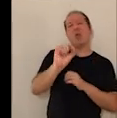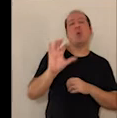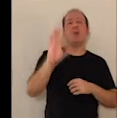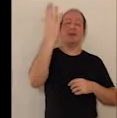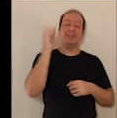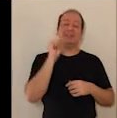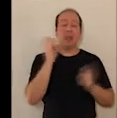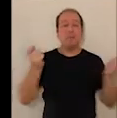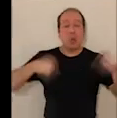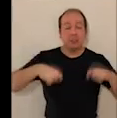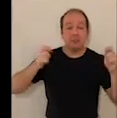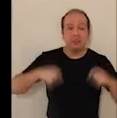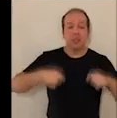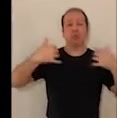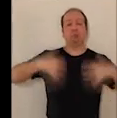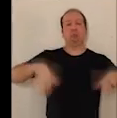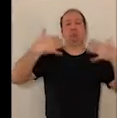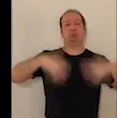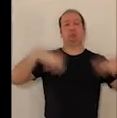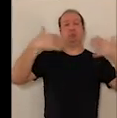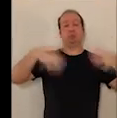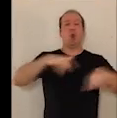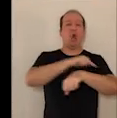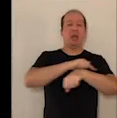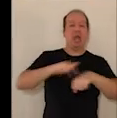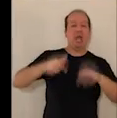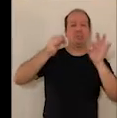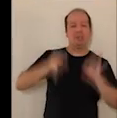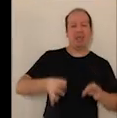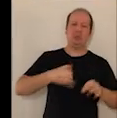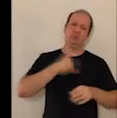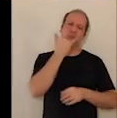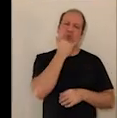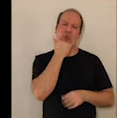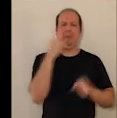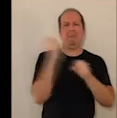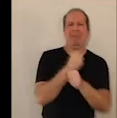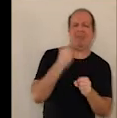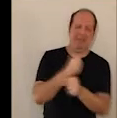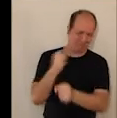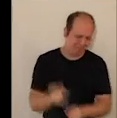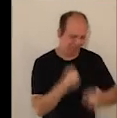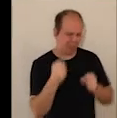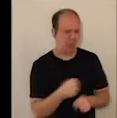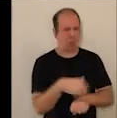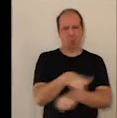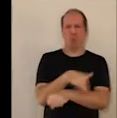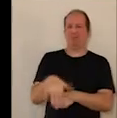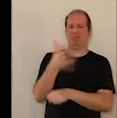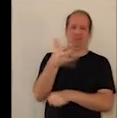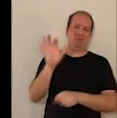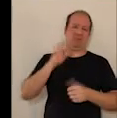houvesse possibilidade de ganhar tanto dinheiro por meios honestos, ninguém mais seria pedreiro, nem varredor de rua? Ei!